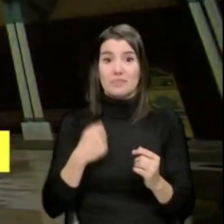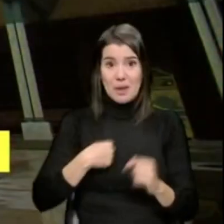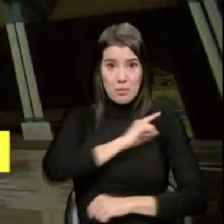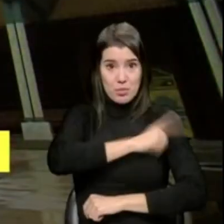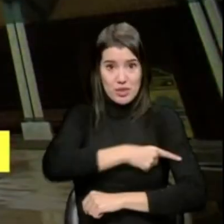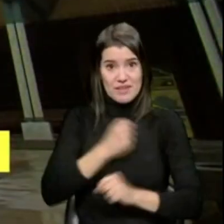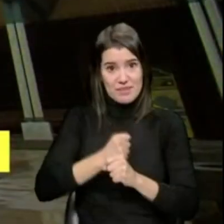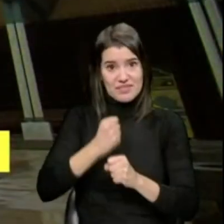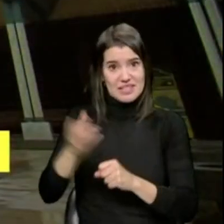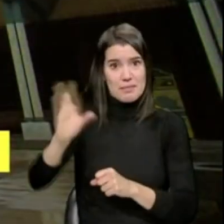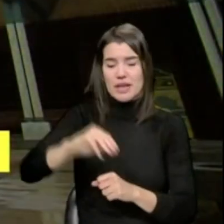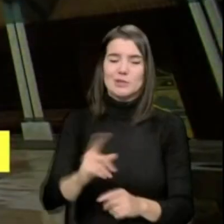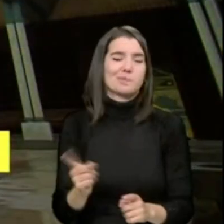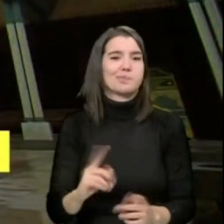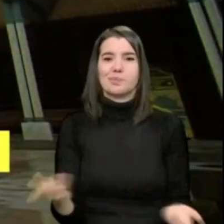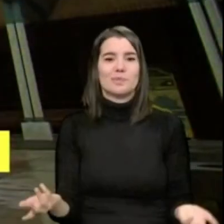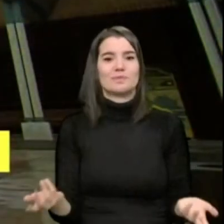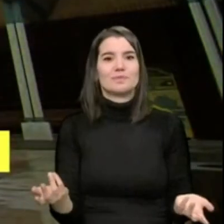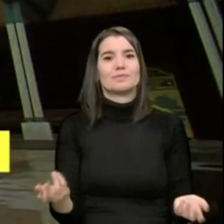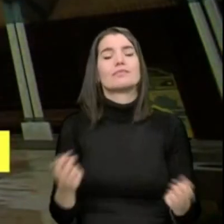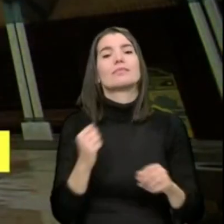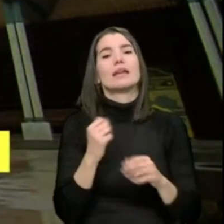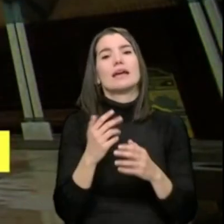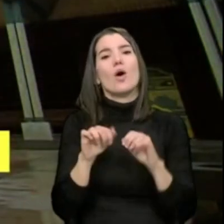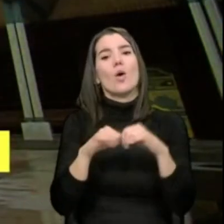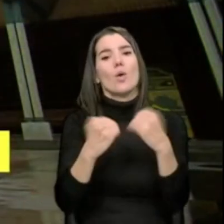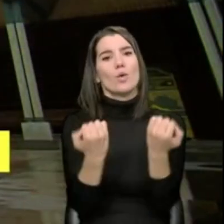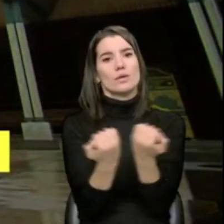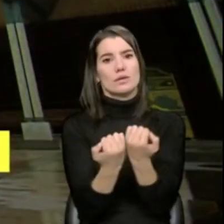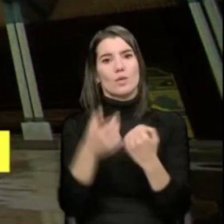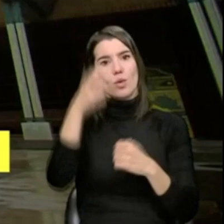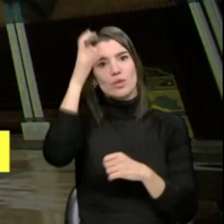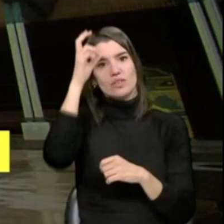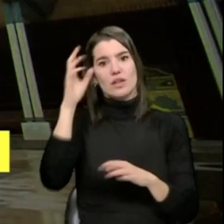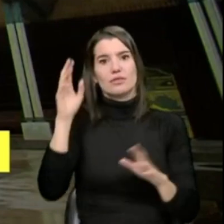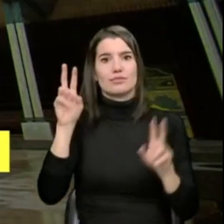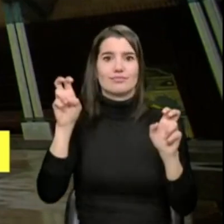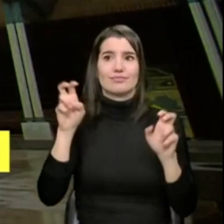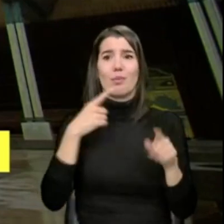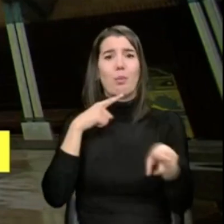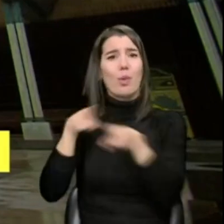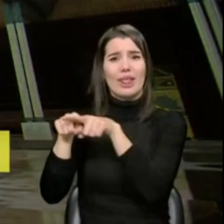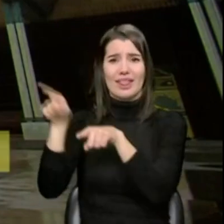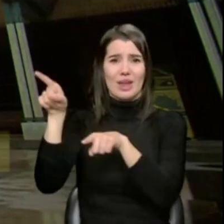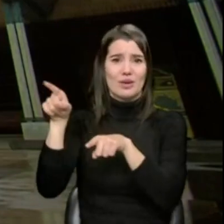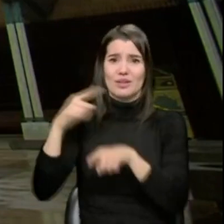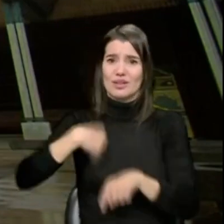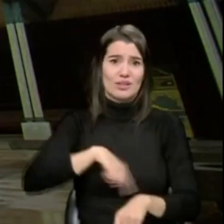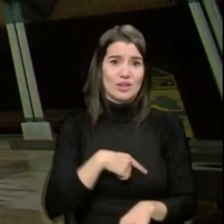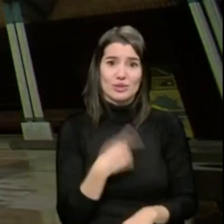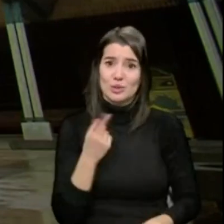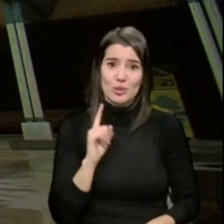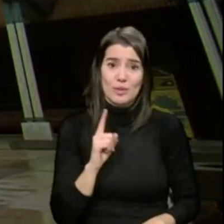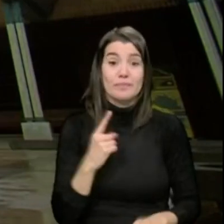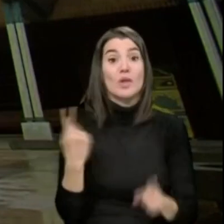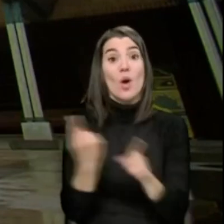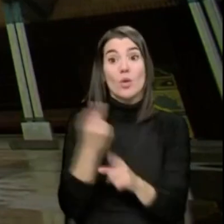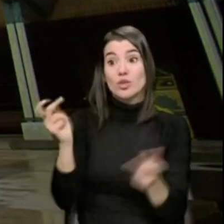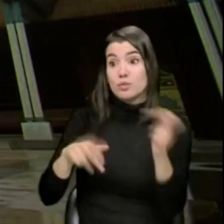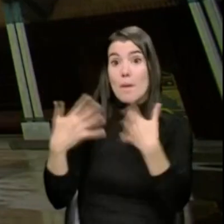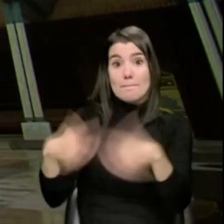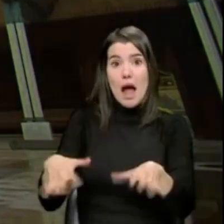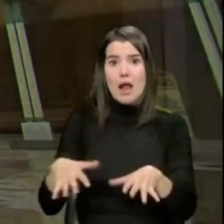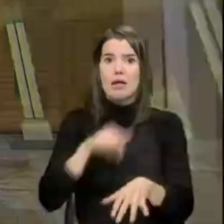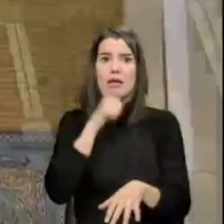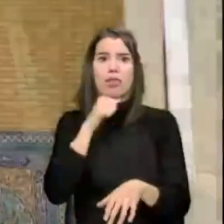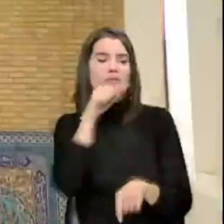trabalha, normalmente, o conceito da sociedade já são, em aspas, os políticos, não somos nós. E depois, quando as coisas correm mal, atira sempre em